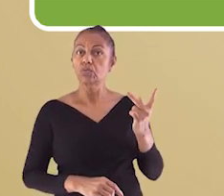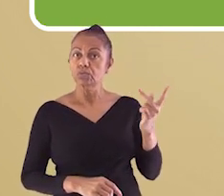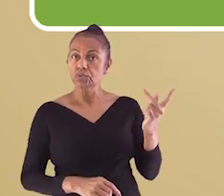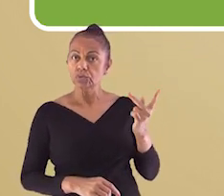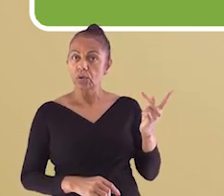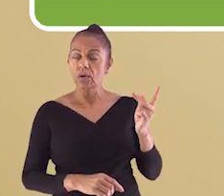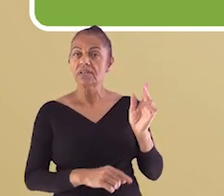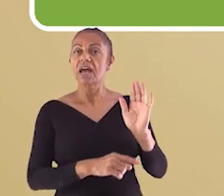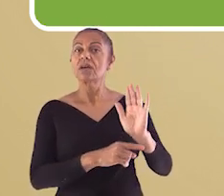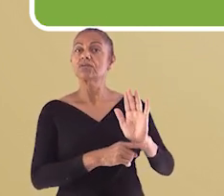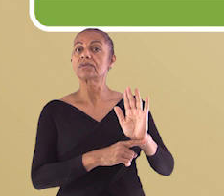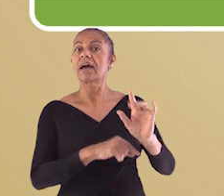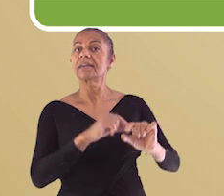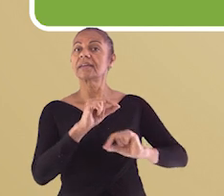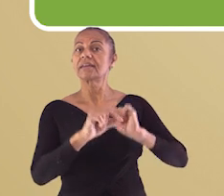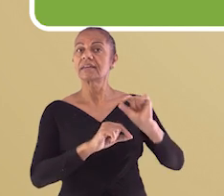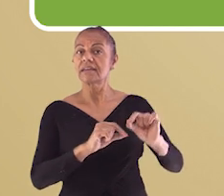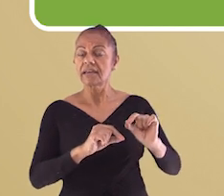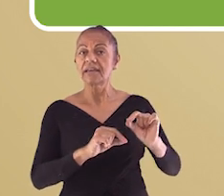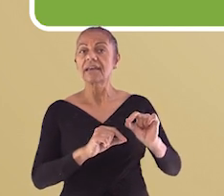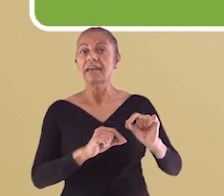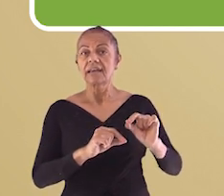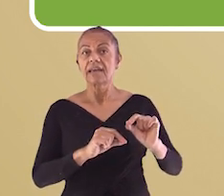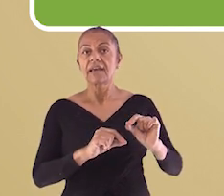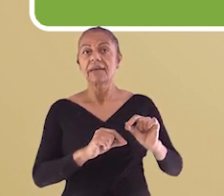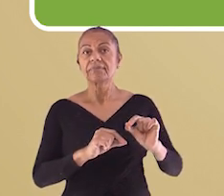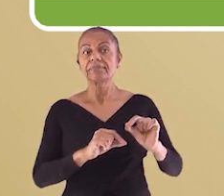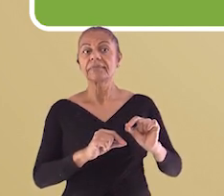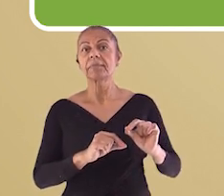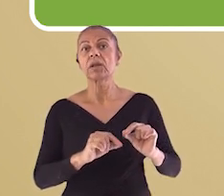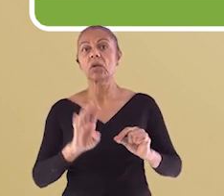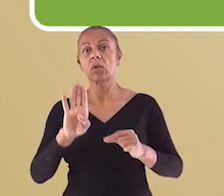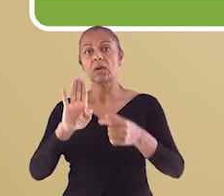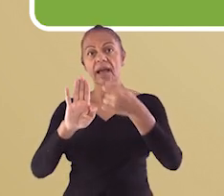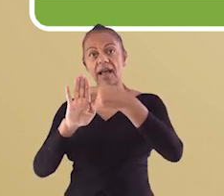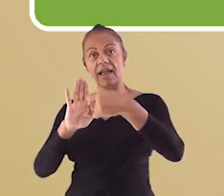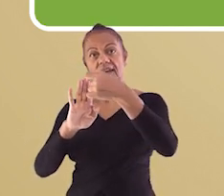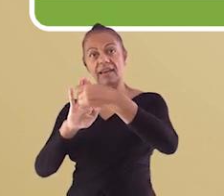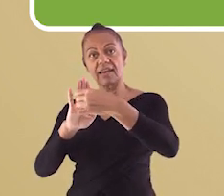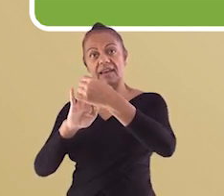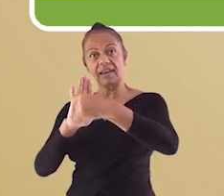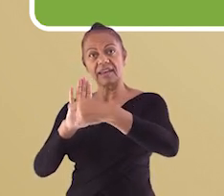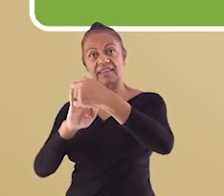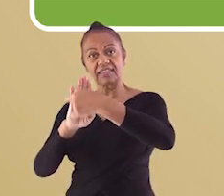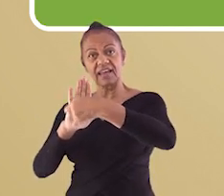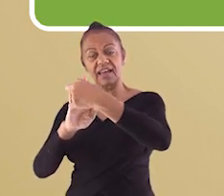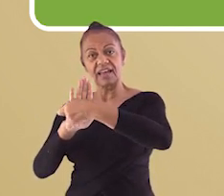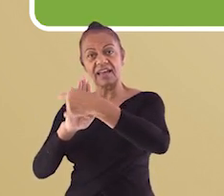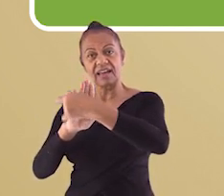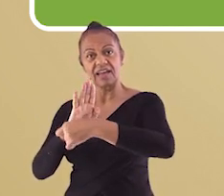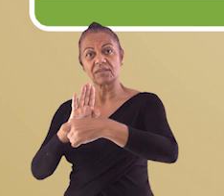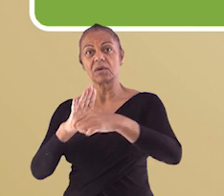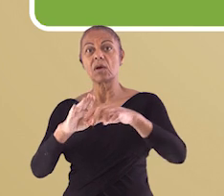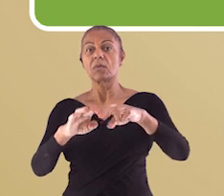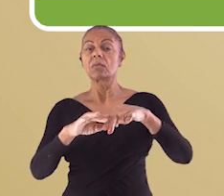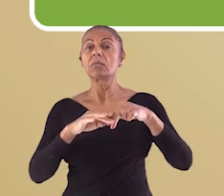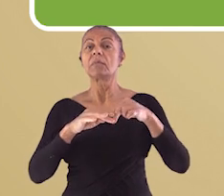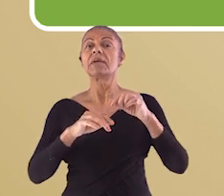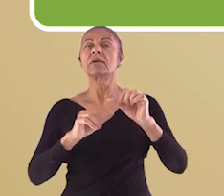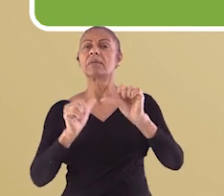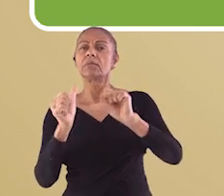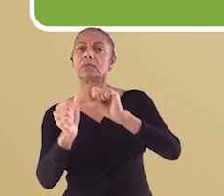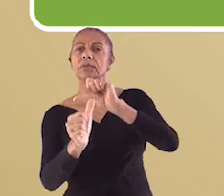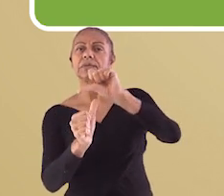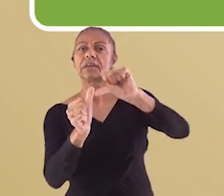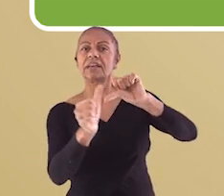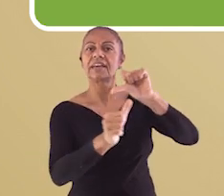contribuíram para a construção do nosso calendário por meio do ciclo lunar, dia solar e ano solar, que